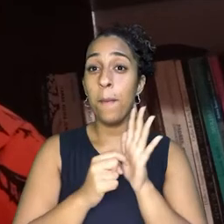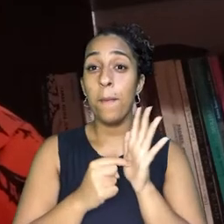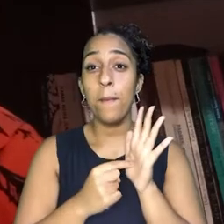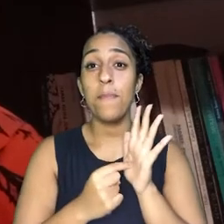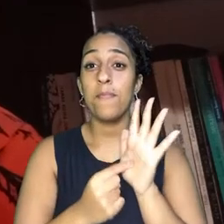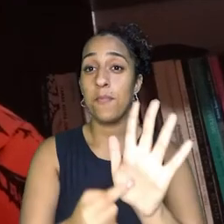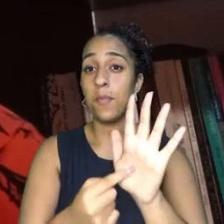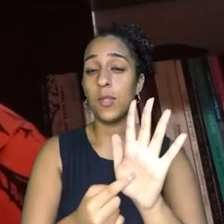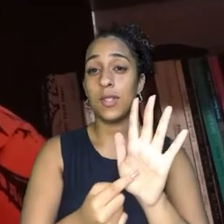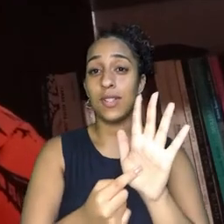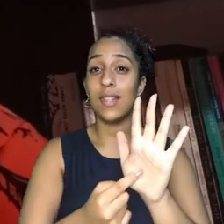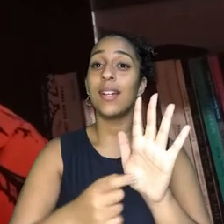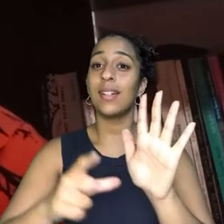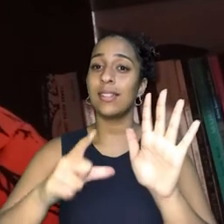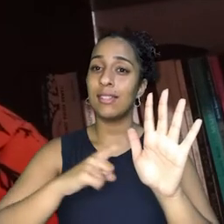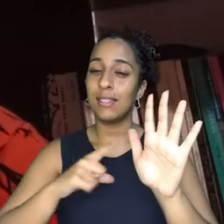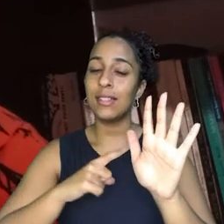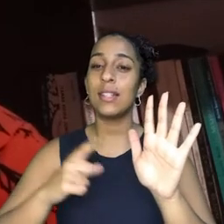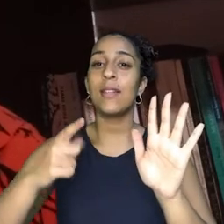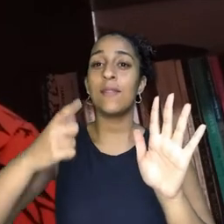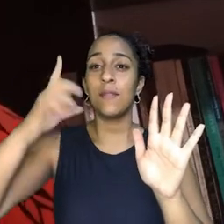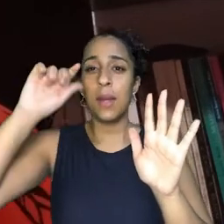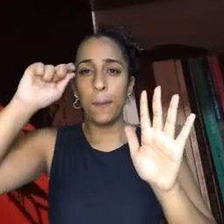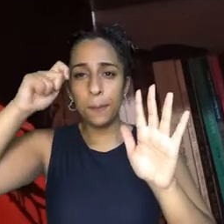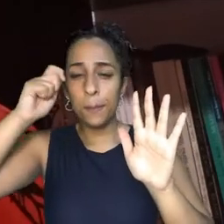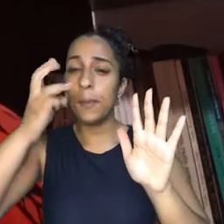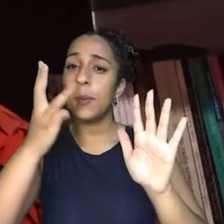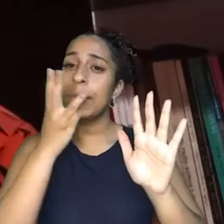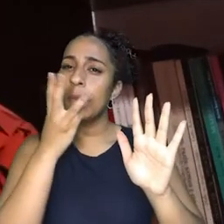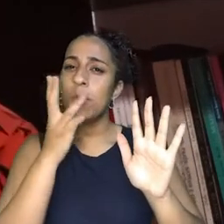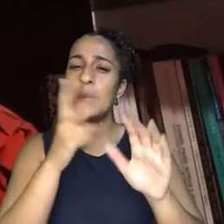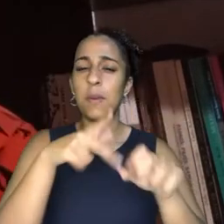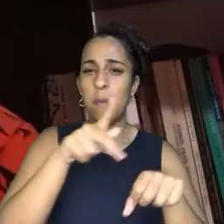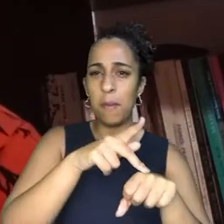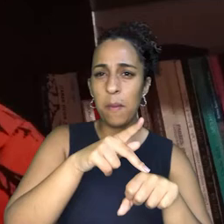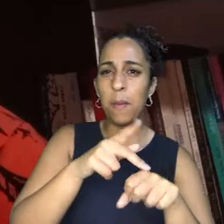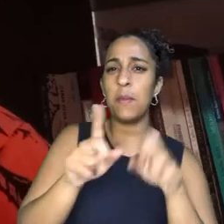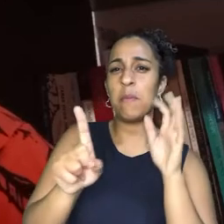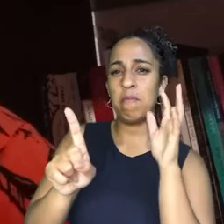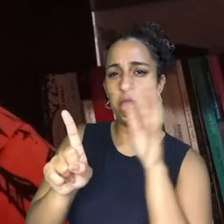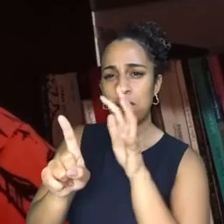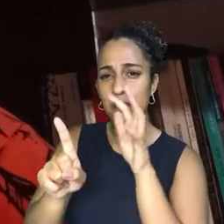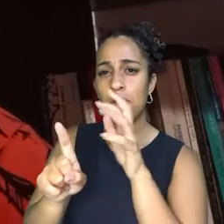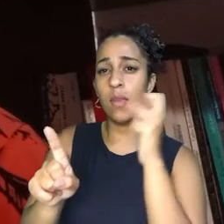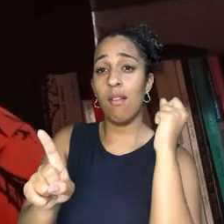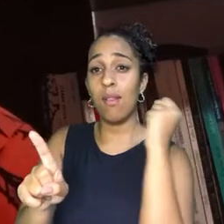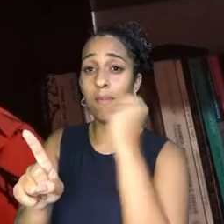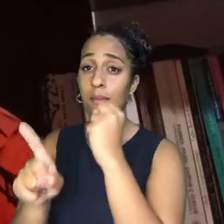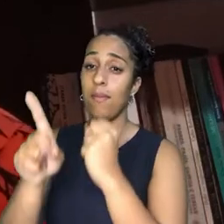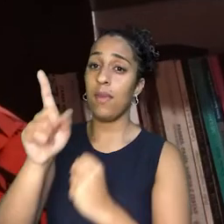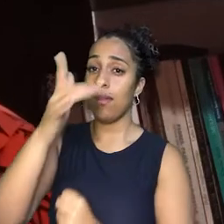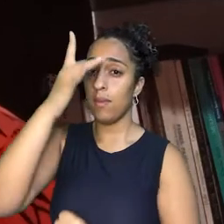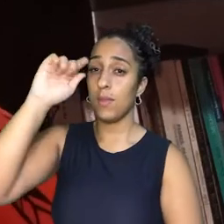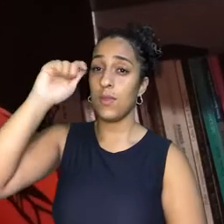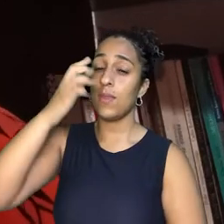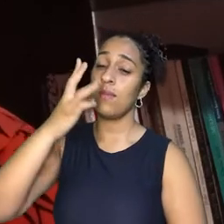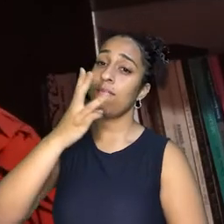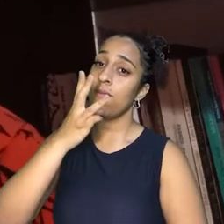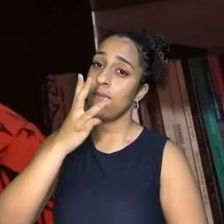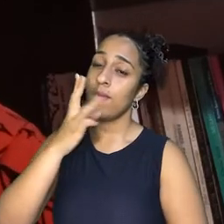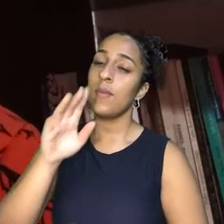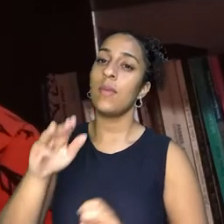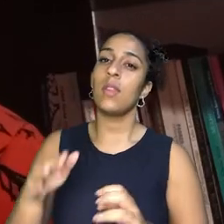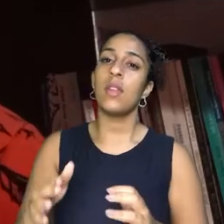dos afro-brasileiros e indígenas num país que exclui persegue e mata seus cidadãos negros e indígenas